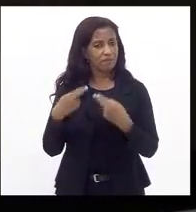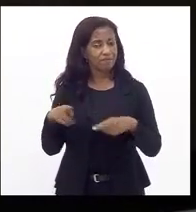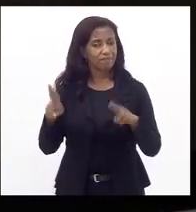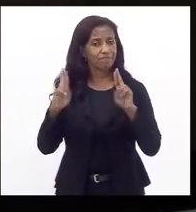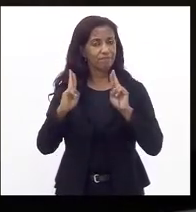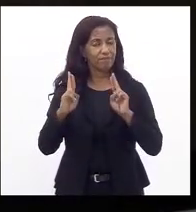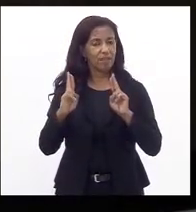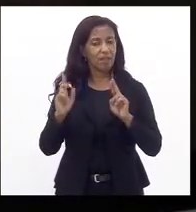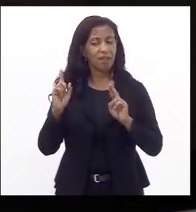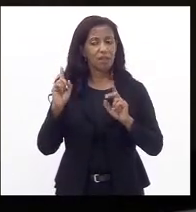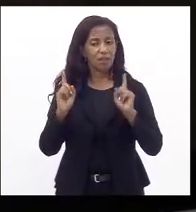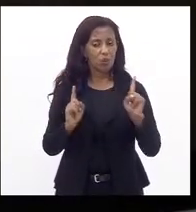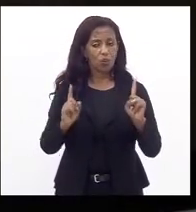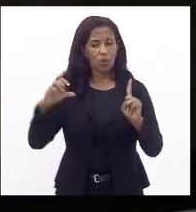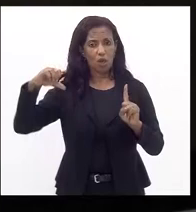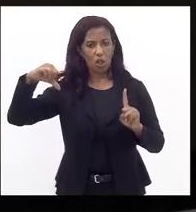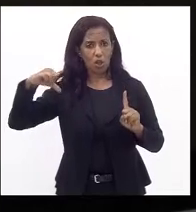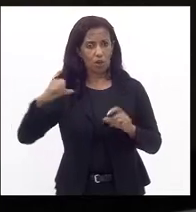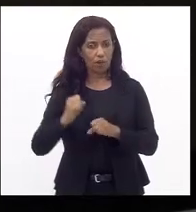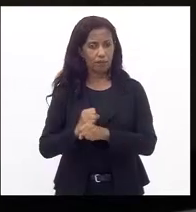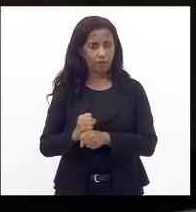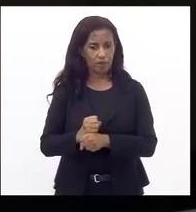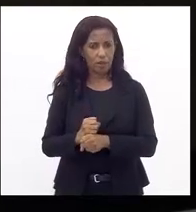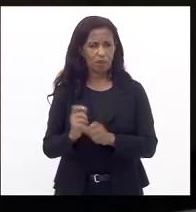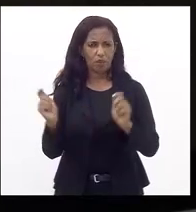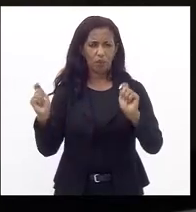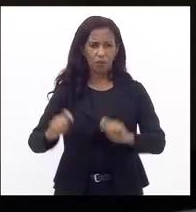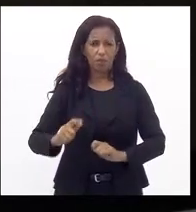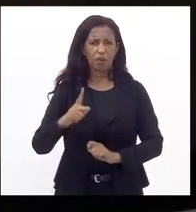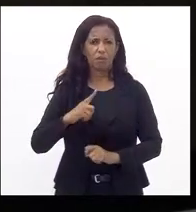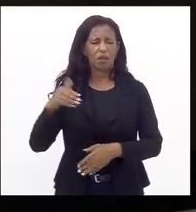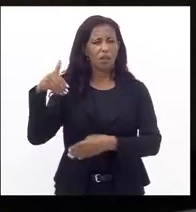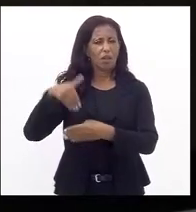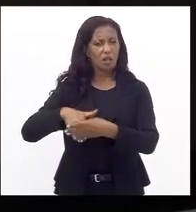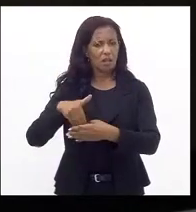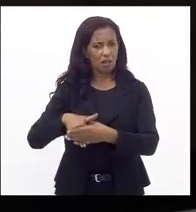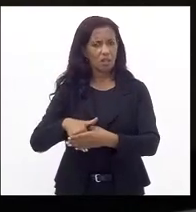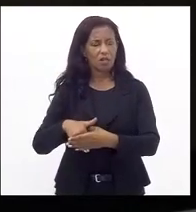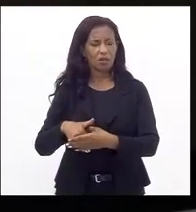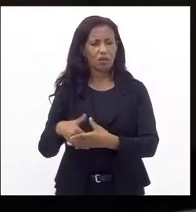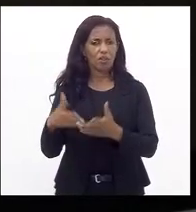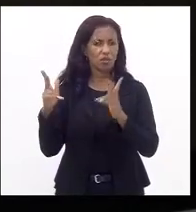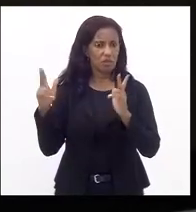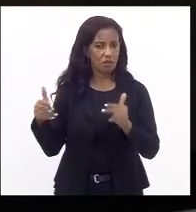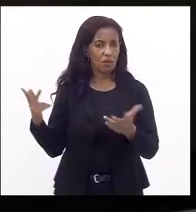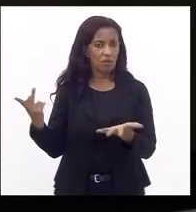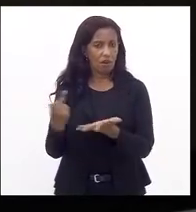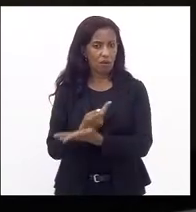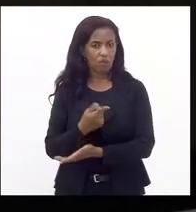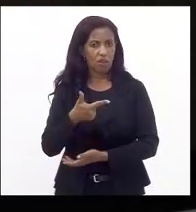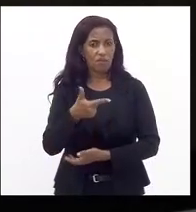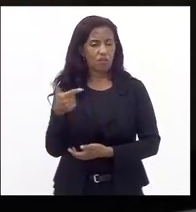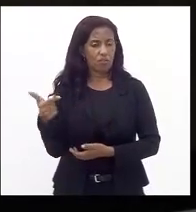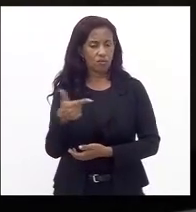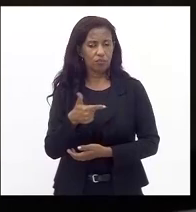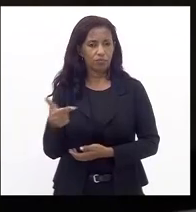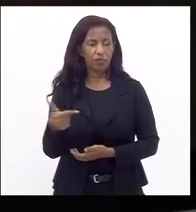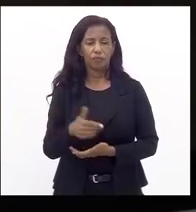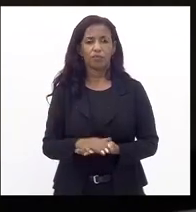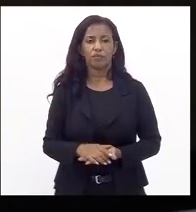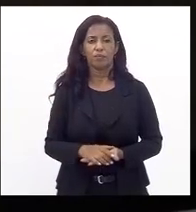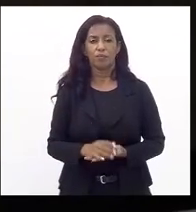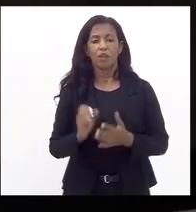que entre 1 e 9 anos possamos ter eleições com vamos ter em 2022